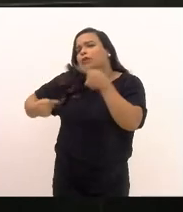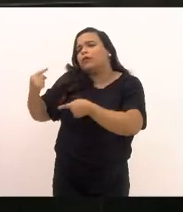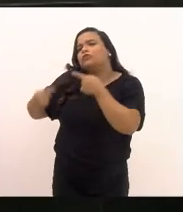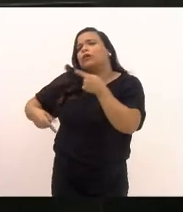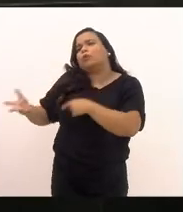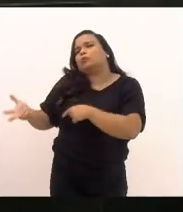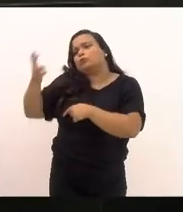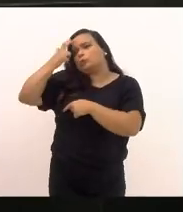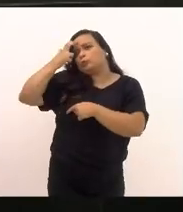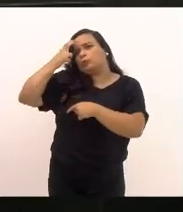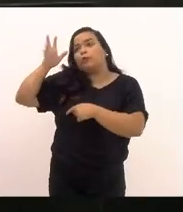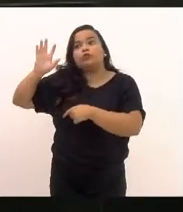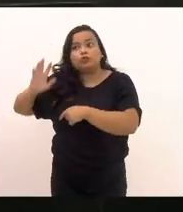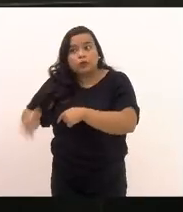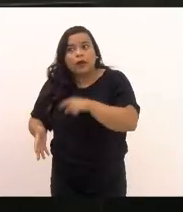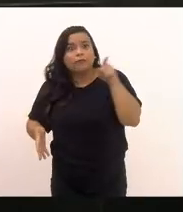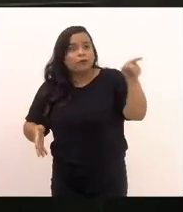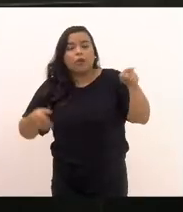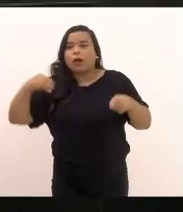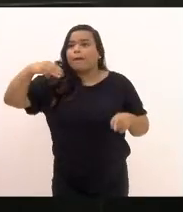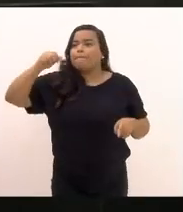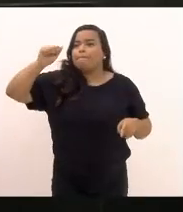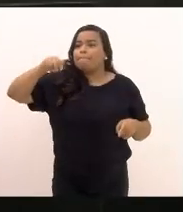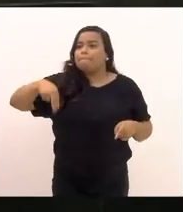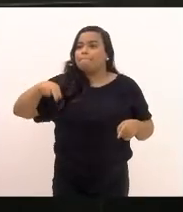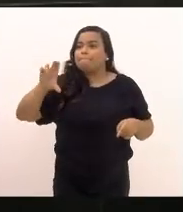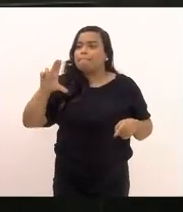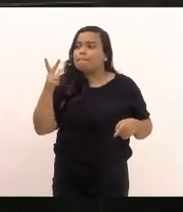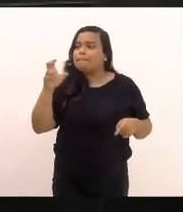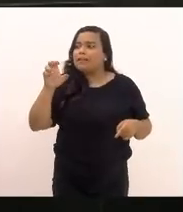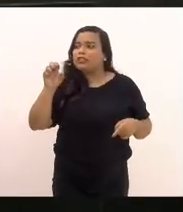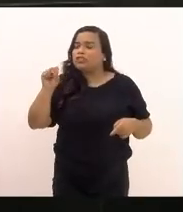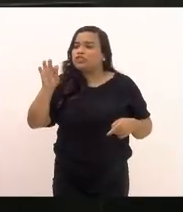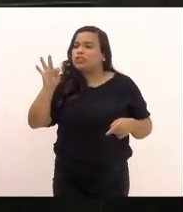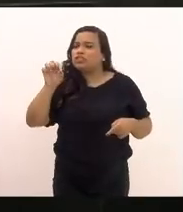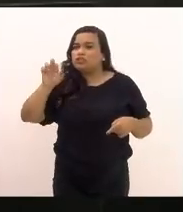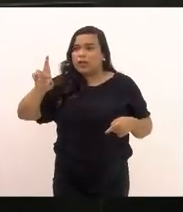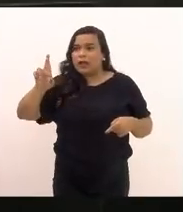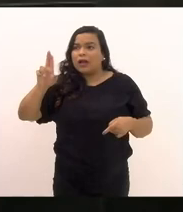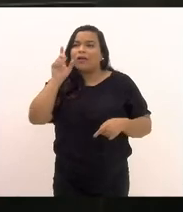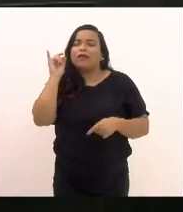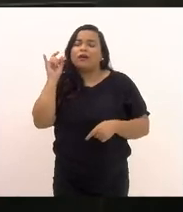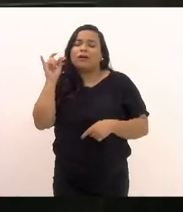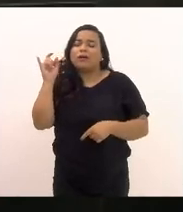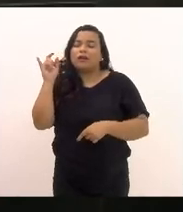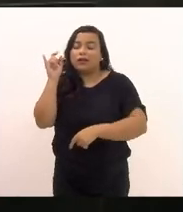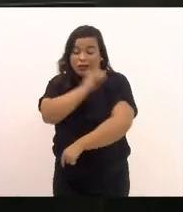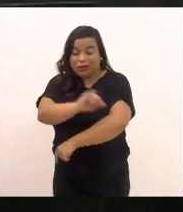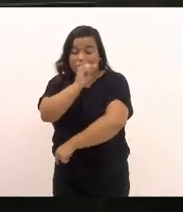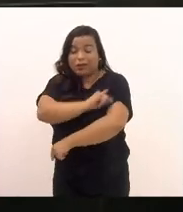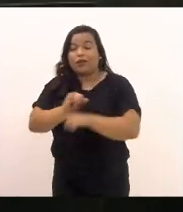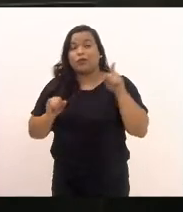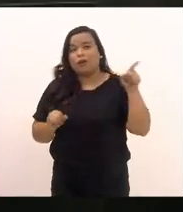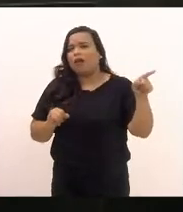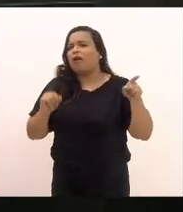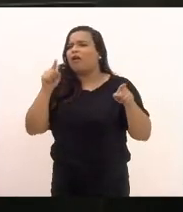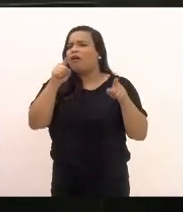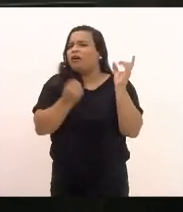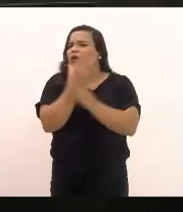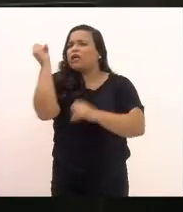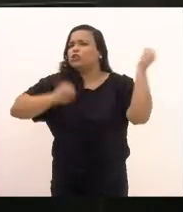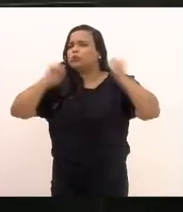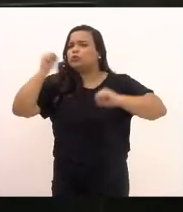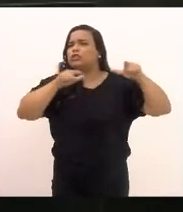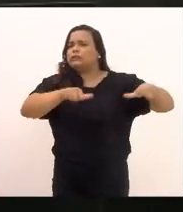de Manchester Fluminense, num dado momento da história recente do Rio de Janeiro, dos anos 50, 60, a indústria de cerâmica,